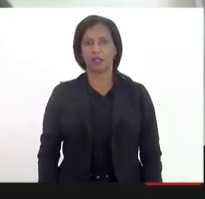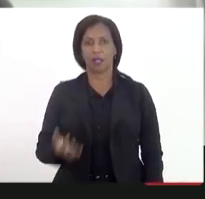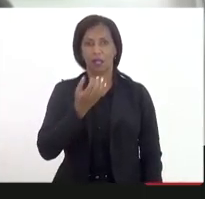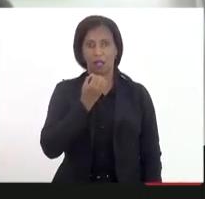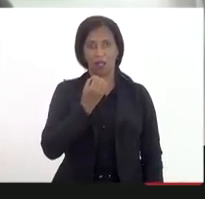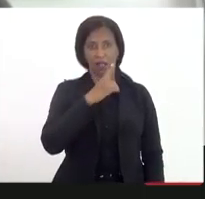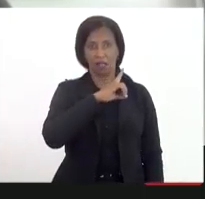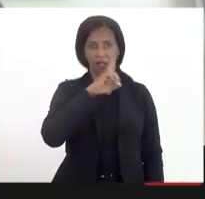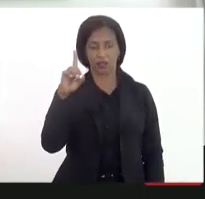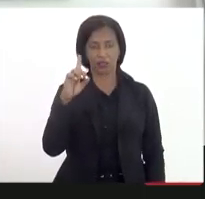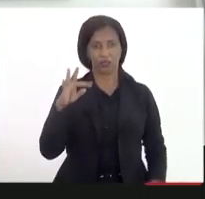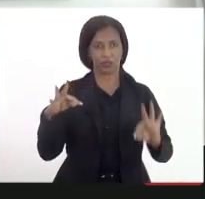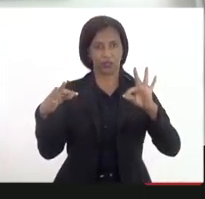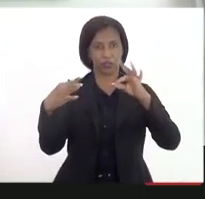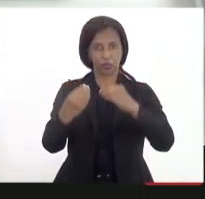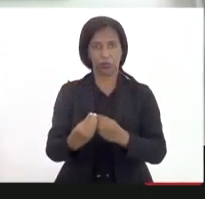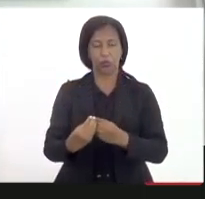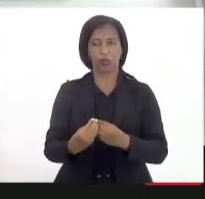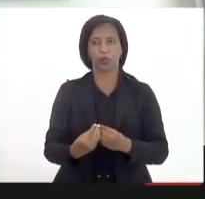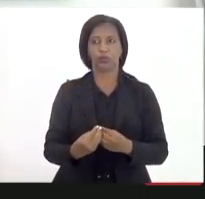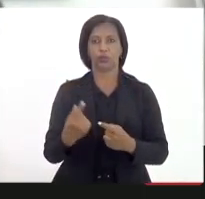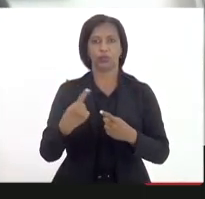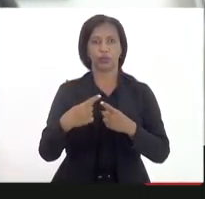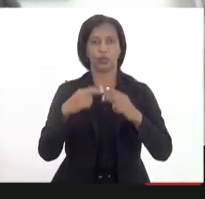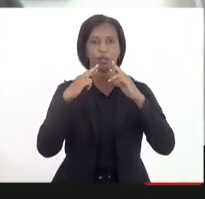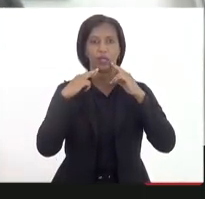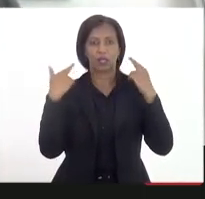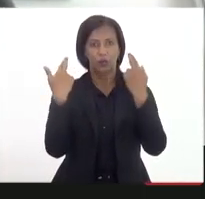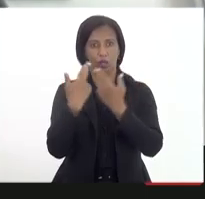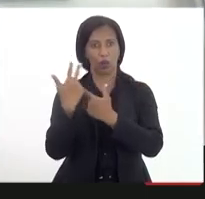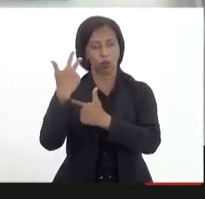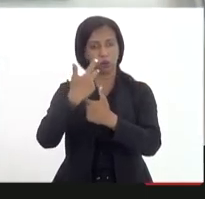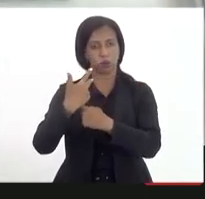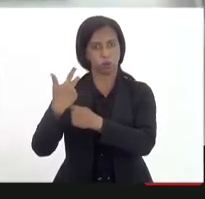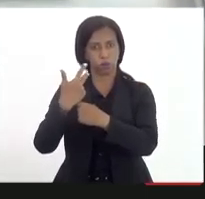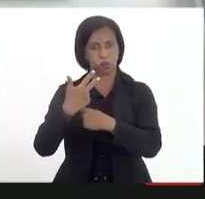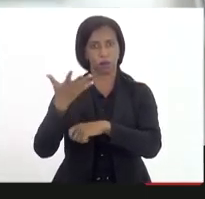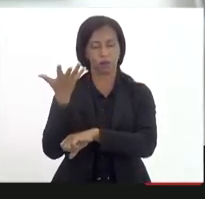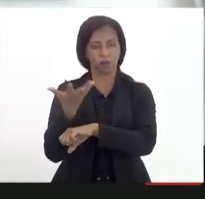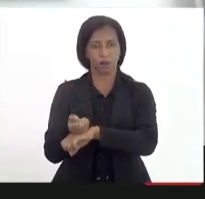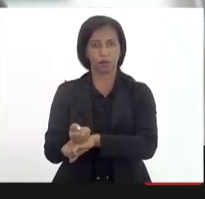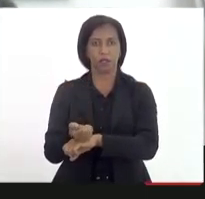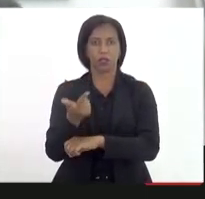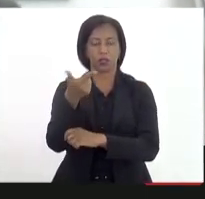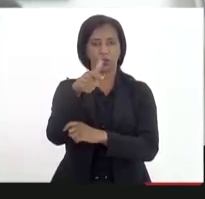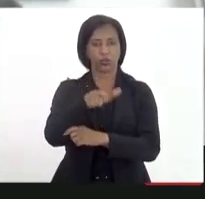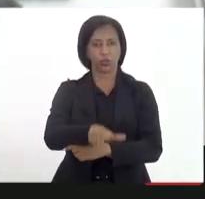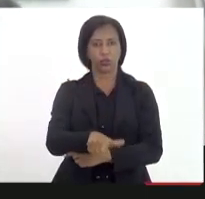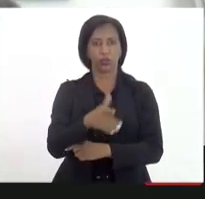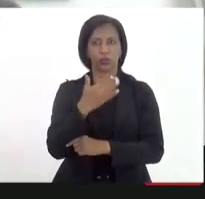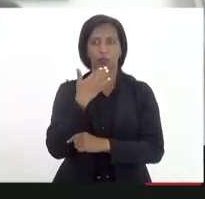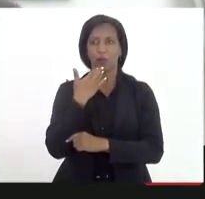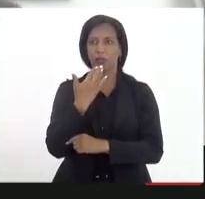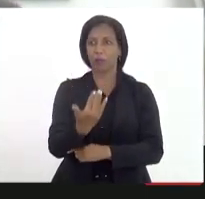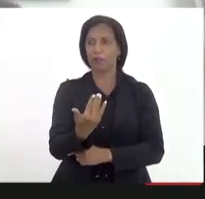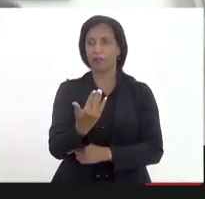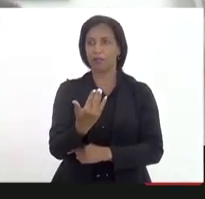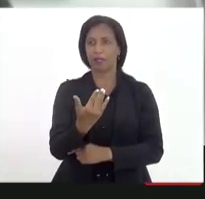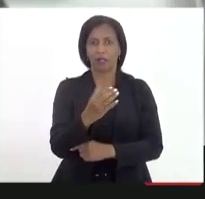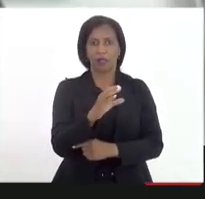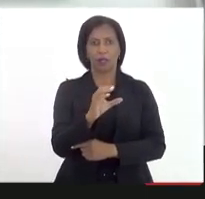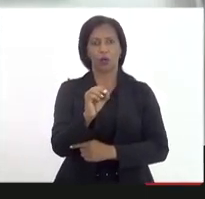a gente tá gravando aqui a a sessão cumprimentar mais uma vez é o Coronel Cristiano